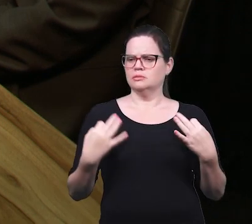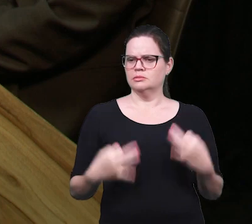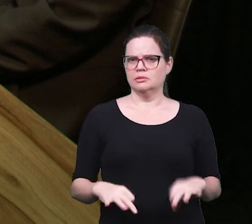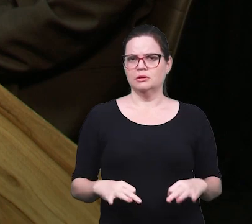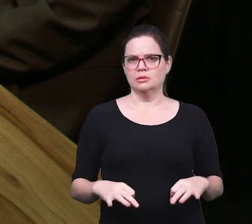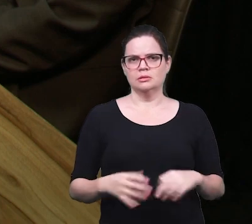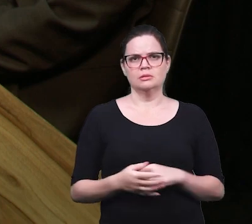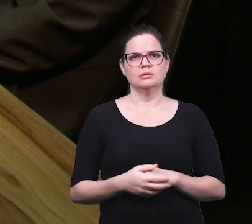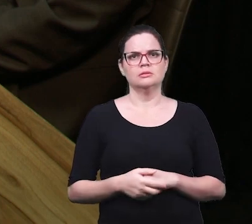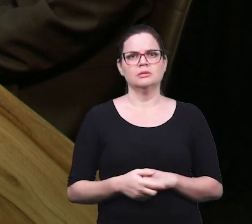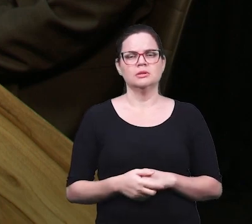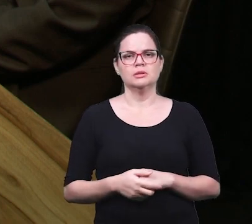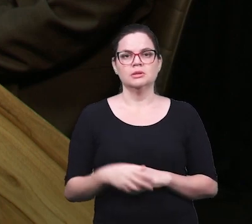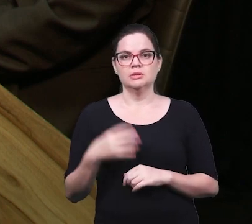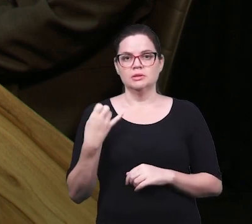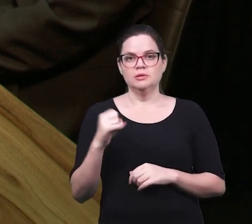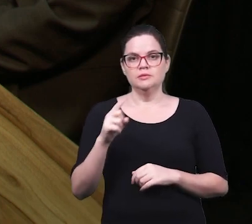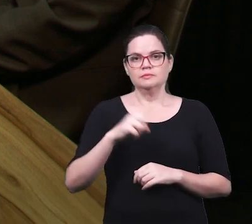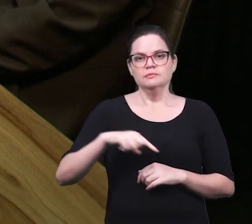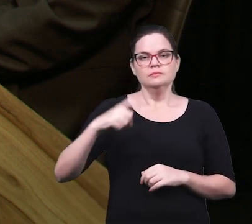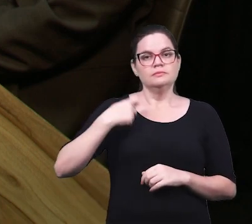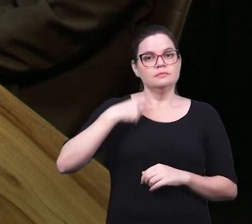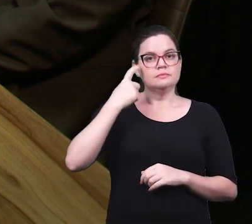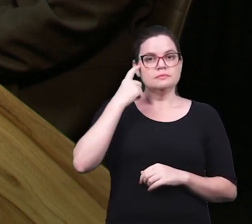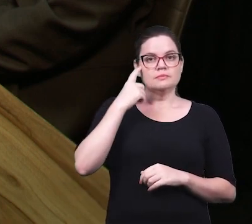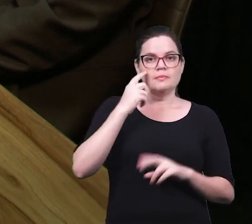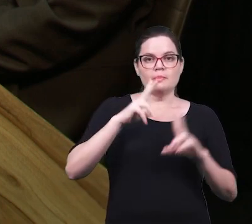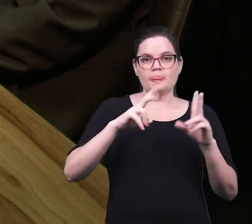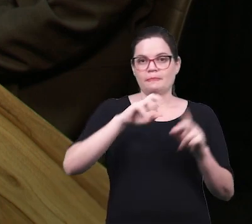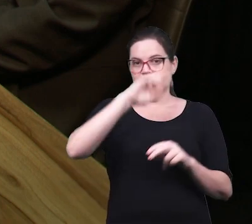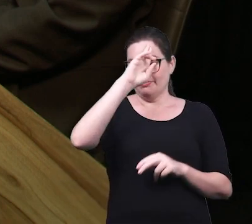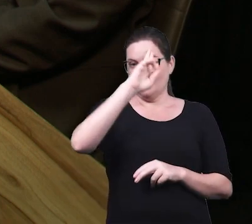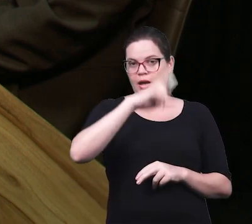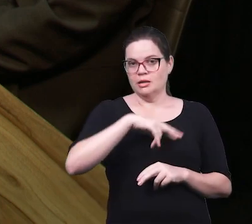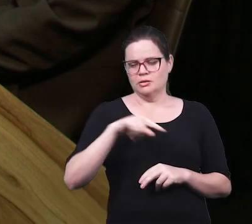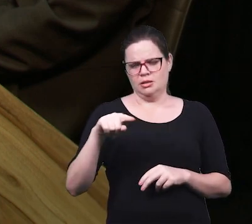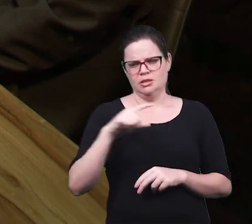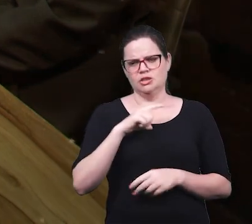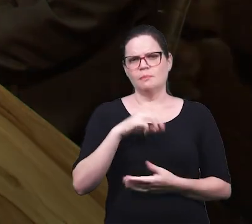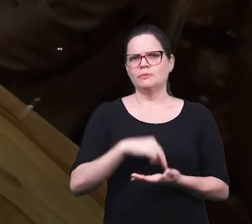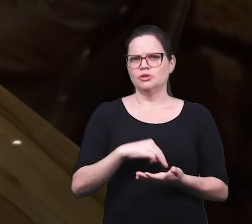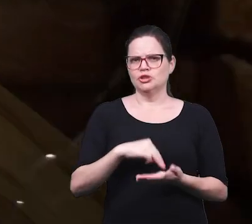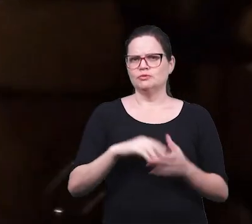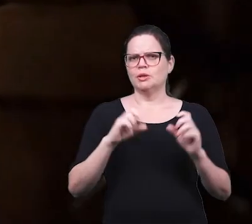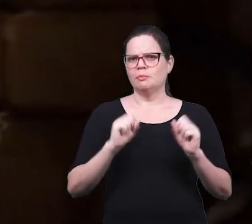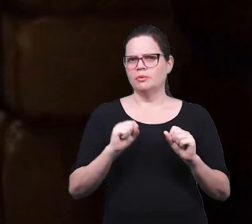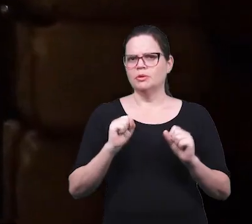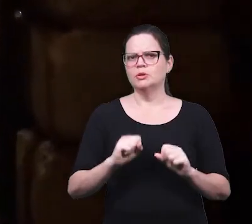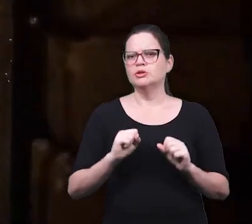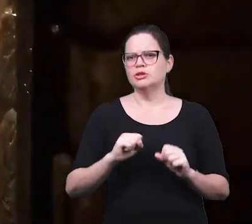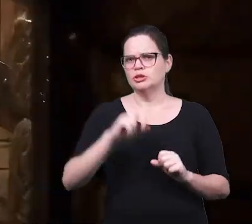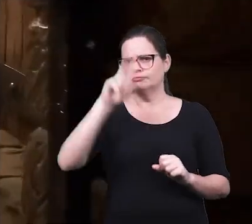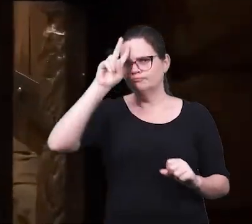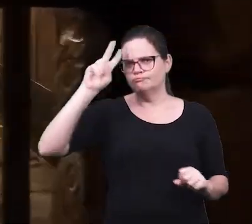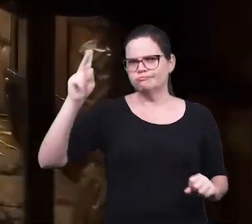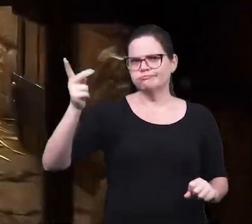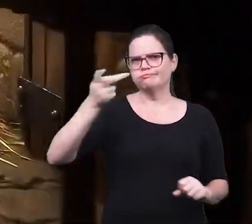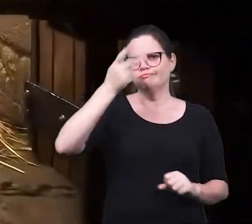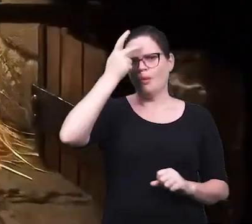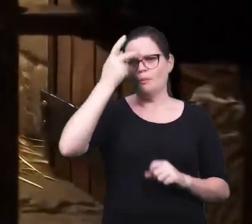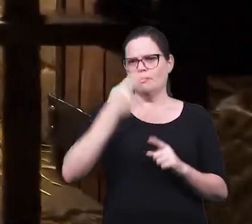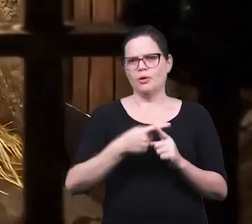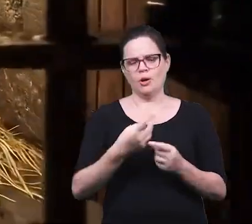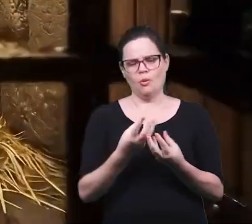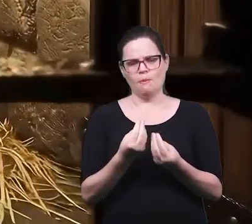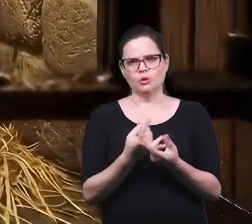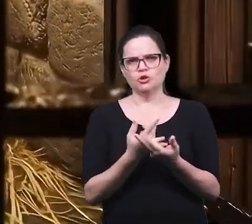manter íntegro, falando dentro de uma celeuma, de uma discussão dos olhos humanos, né? sim. Da razão, Naquilo que é racional.